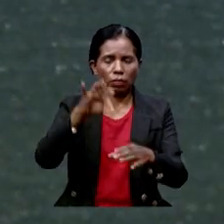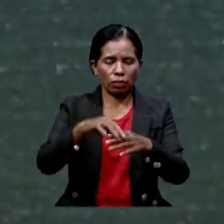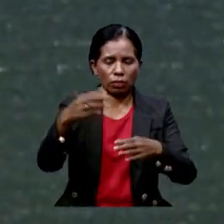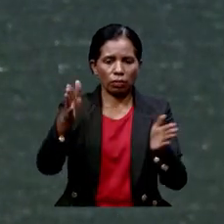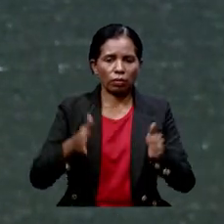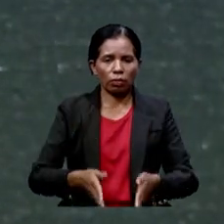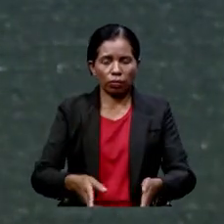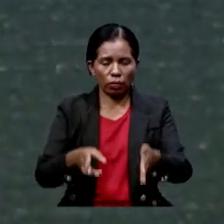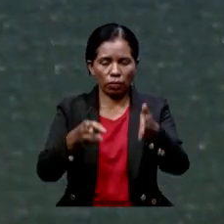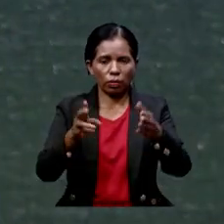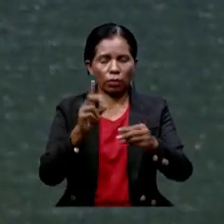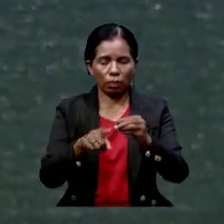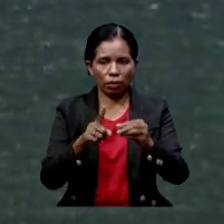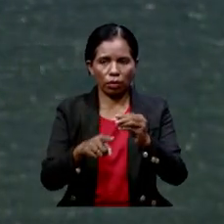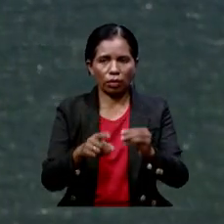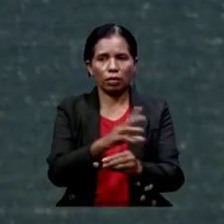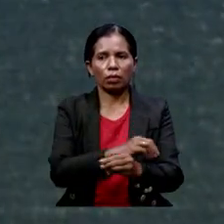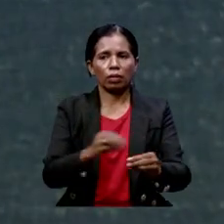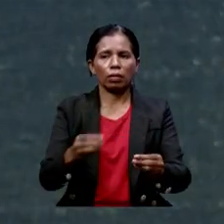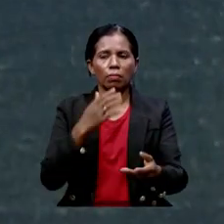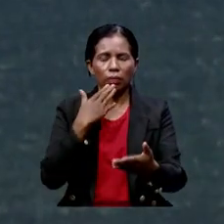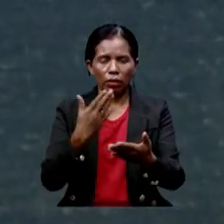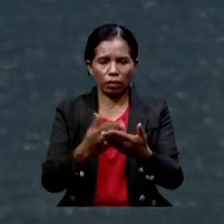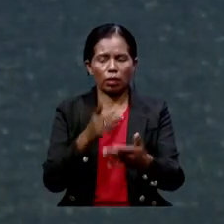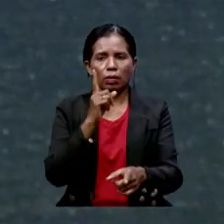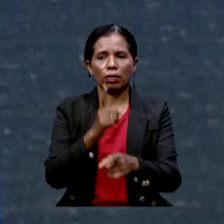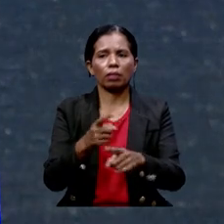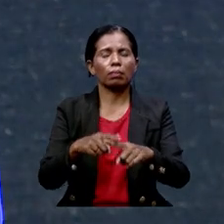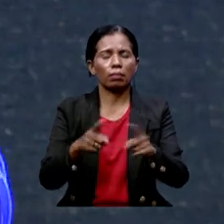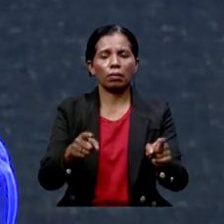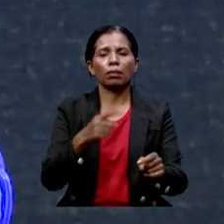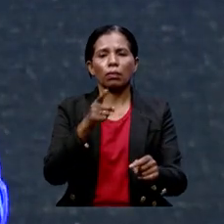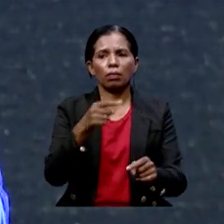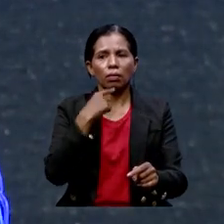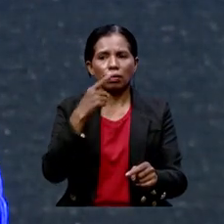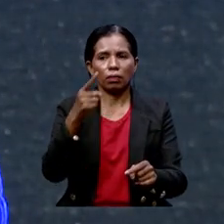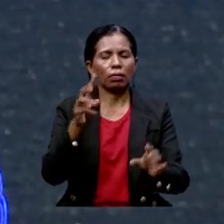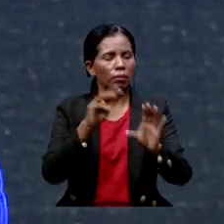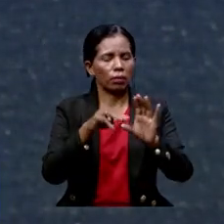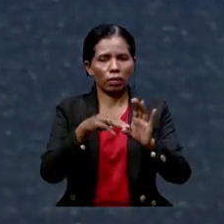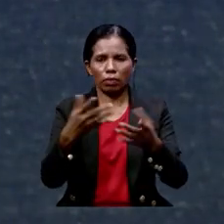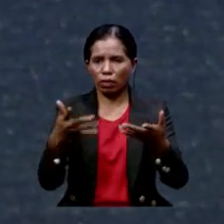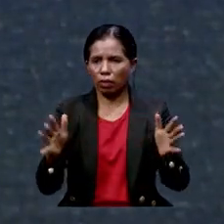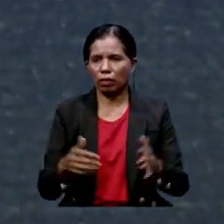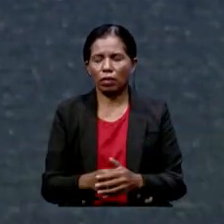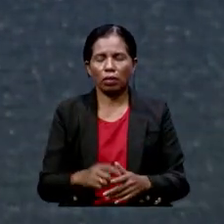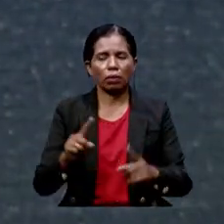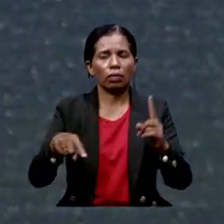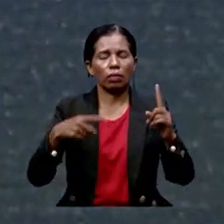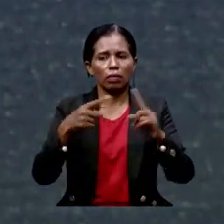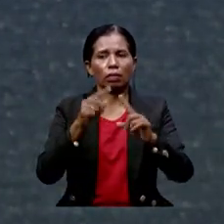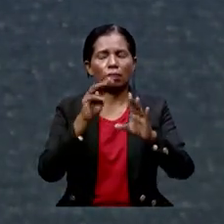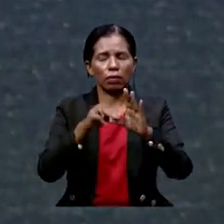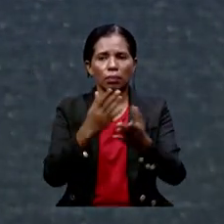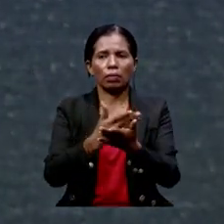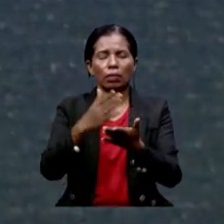sida, organik duni, dia tebes, mai be o hatete dehan o mercado la iha. Oin hira ohin markado